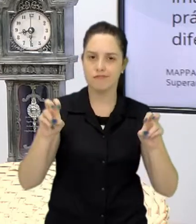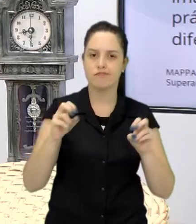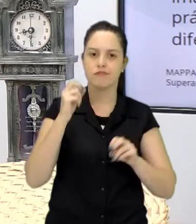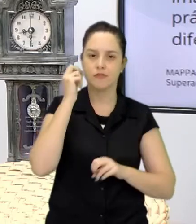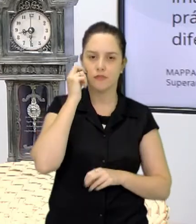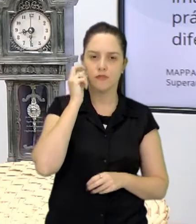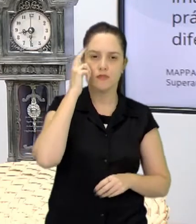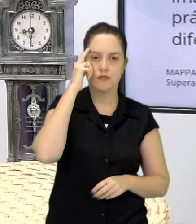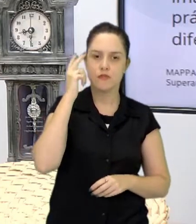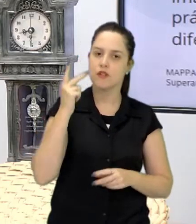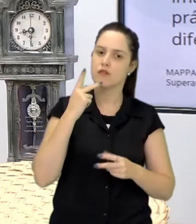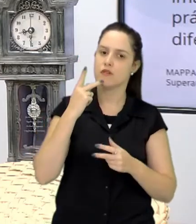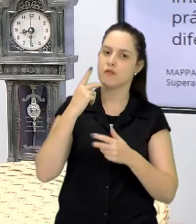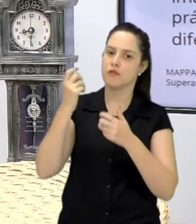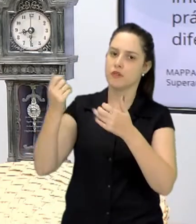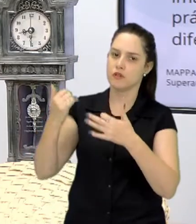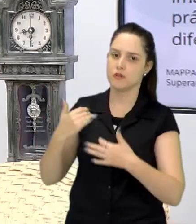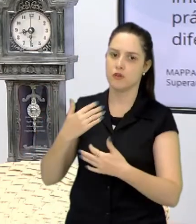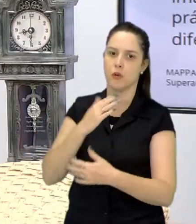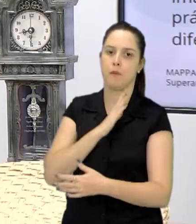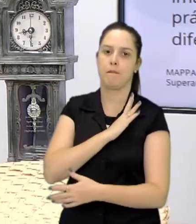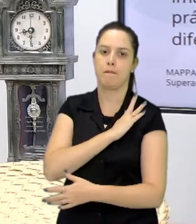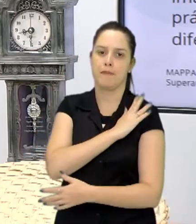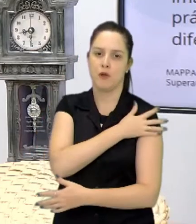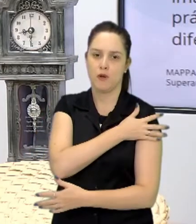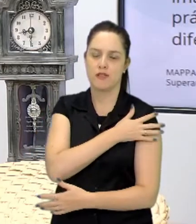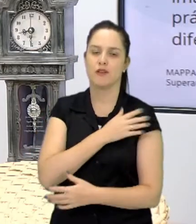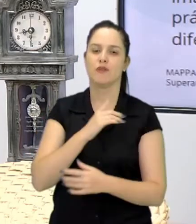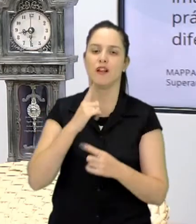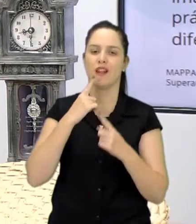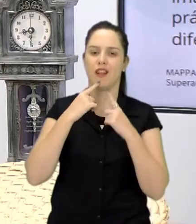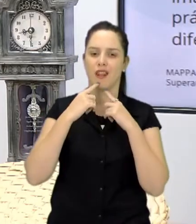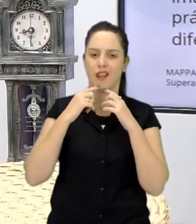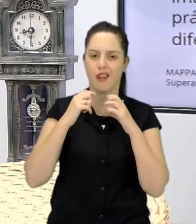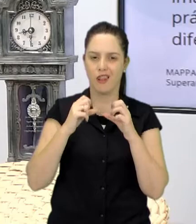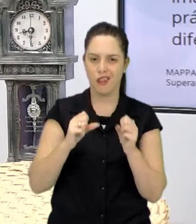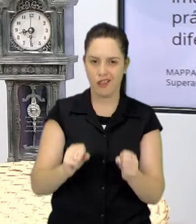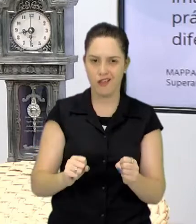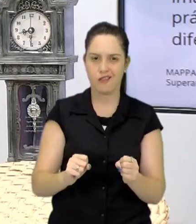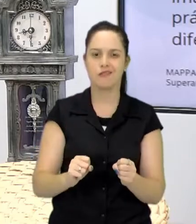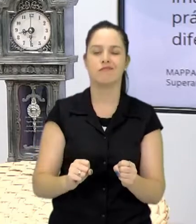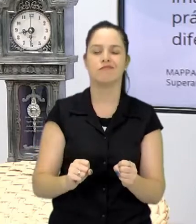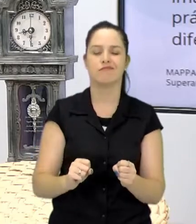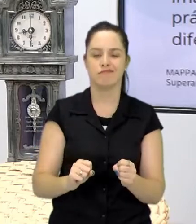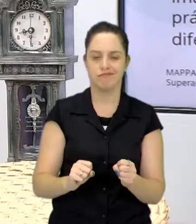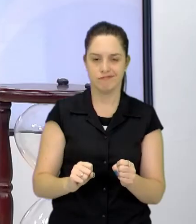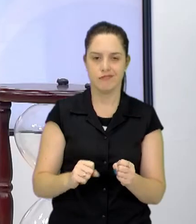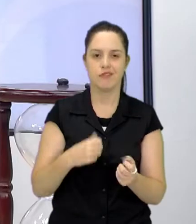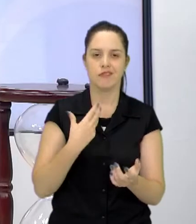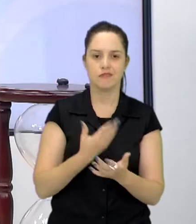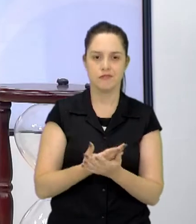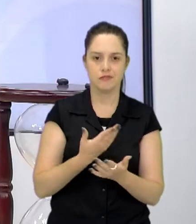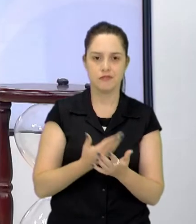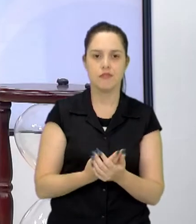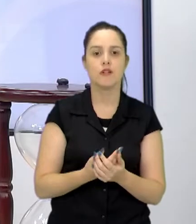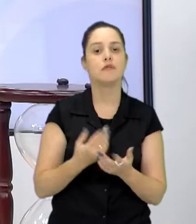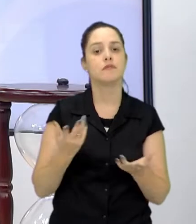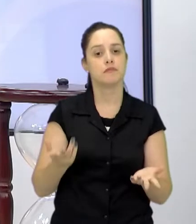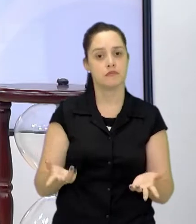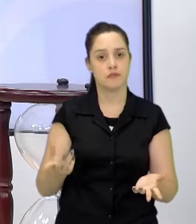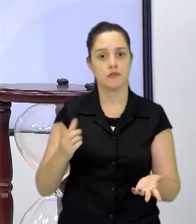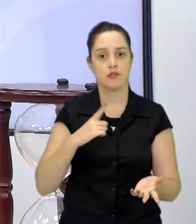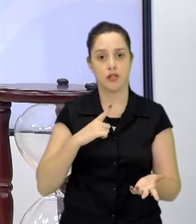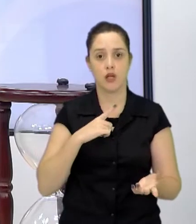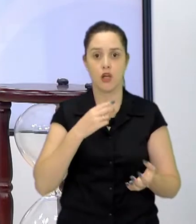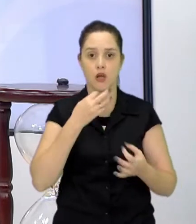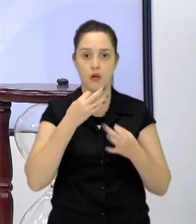Pro falasse um pouquinho sobre o preconceito linguístico. O que significa? A gente teve uma aula sobre isso, né? Isso mesmo, Jana. Então, a gente tem comentado